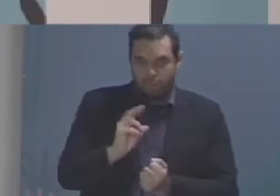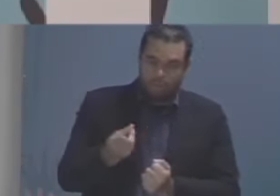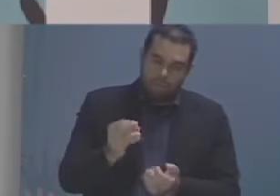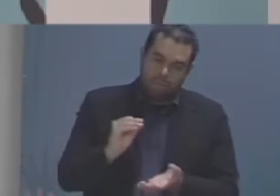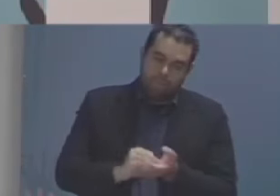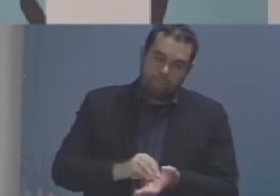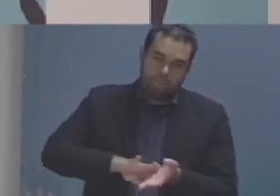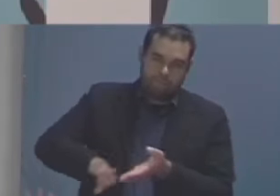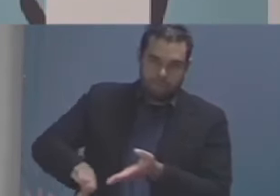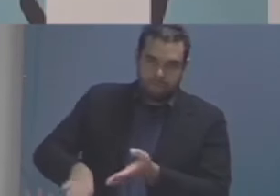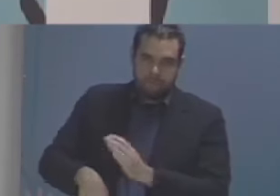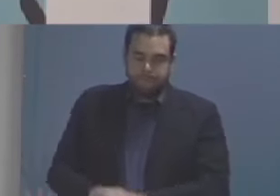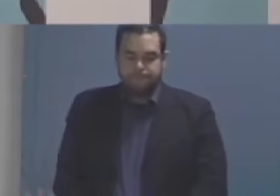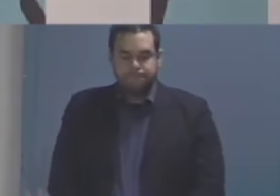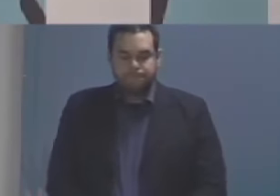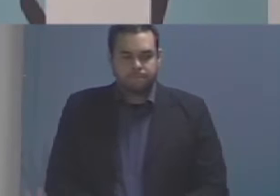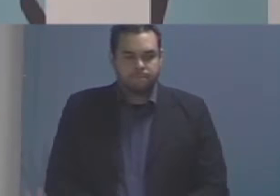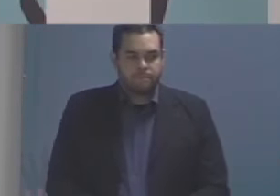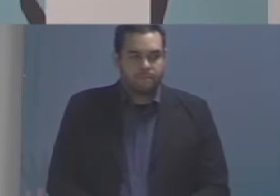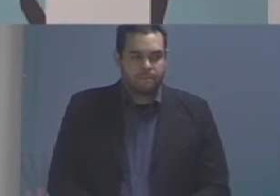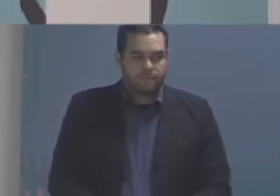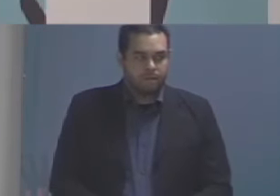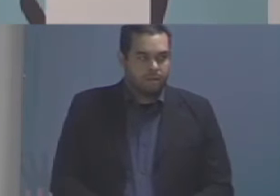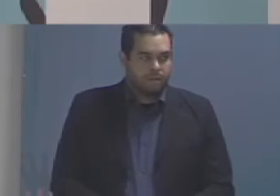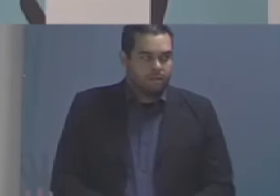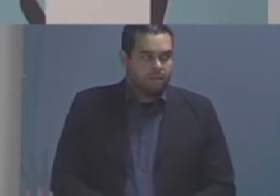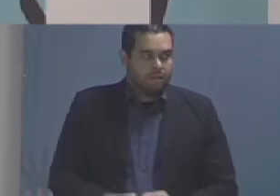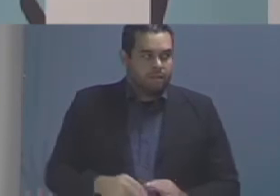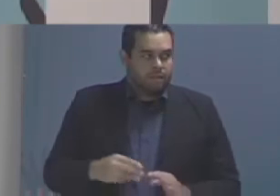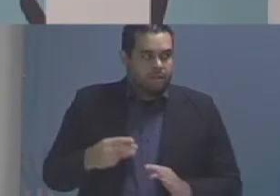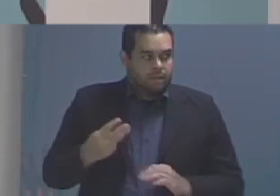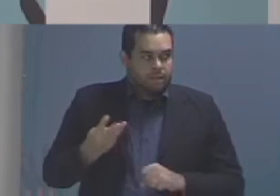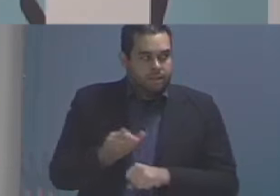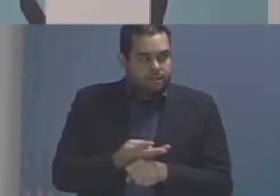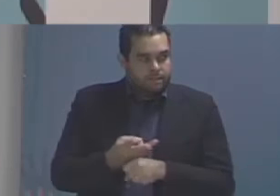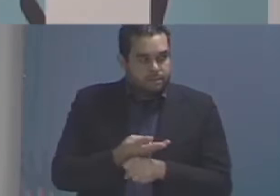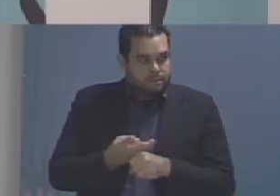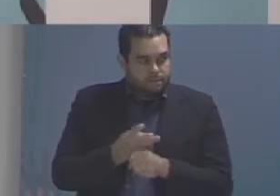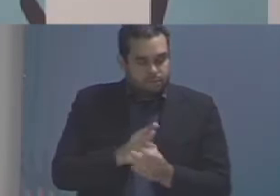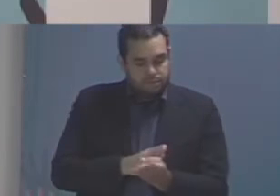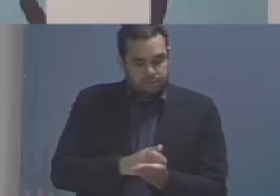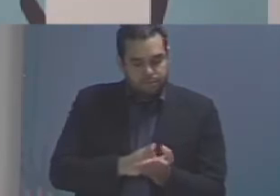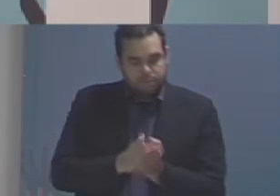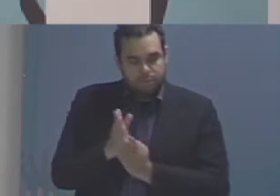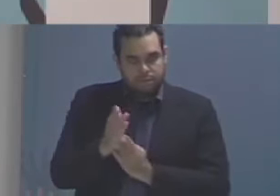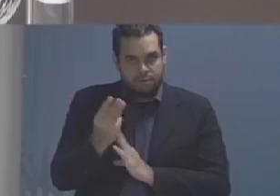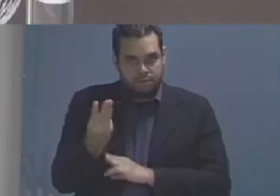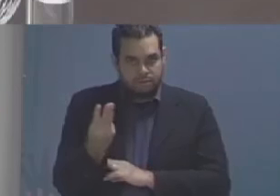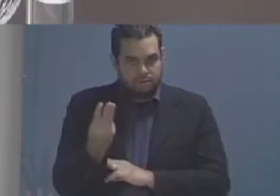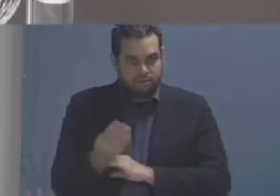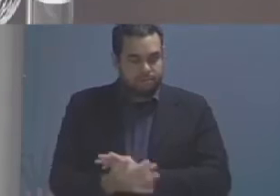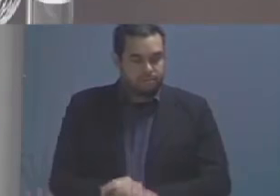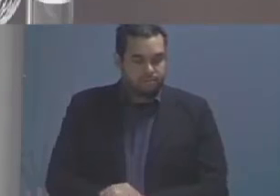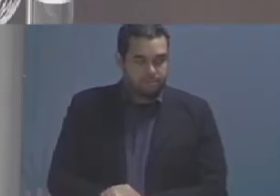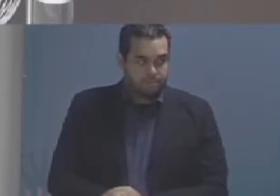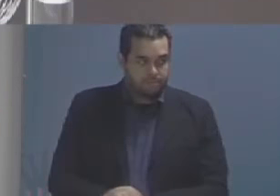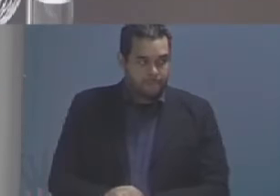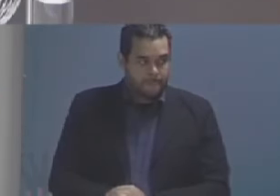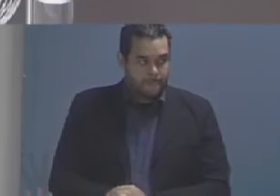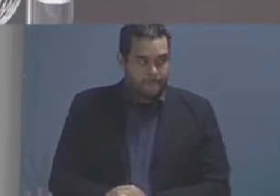candidato. Vamos ao terceiro eixo. Perguntas do terceiro eixo para os candidatos.